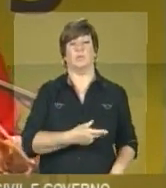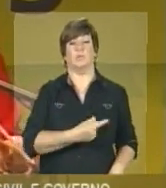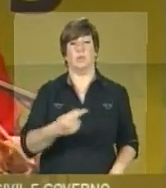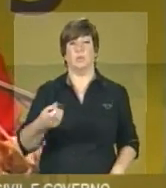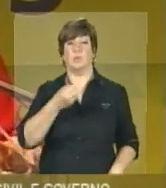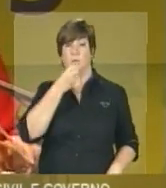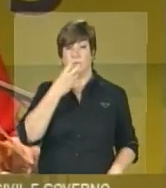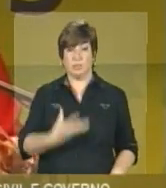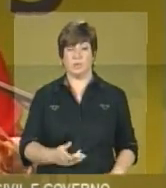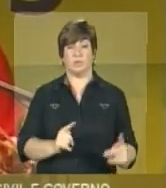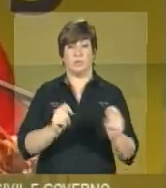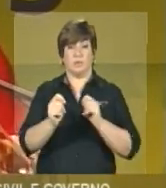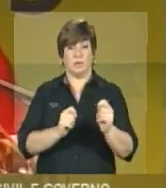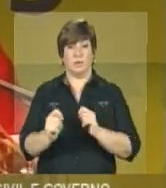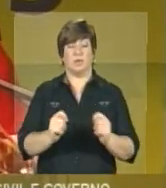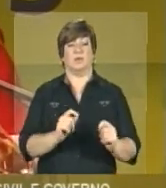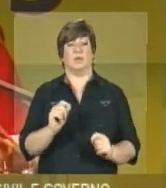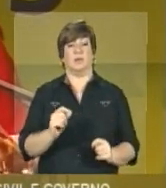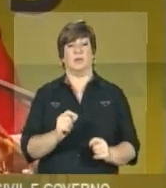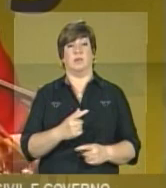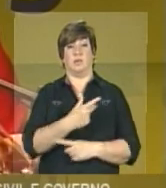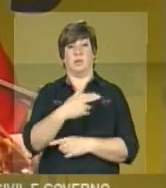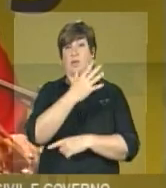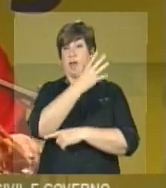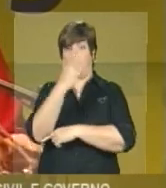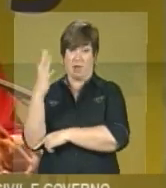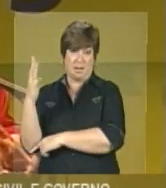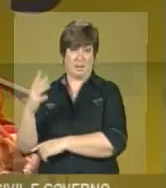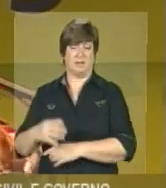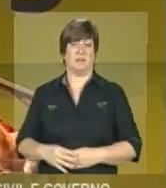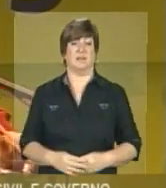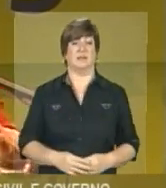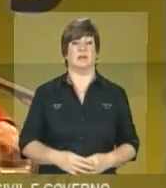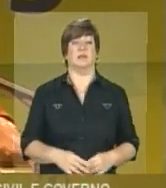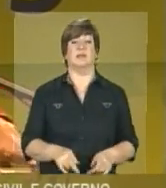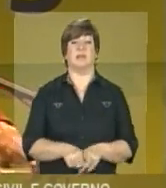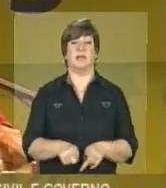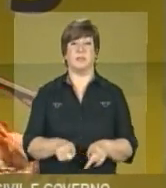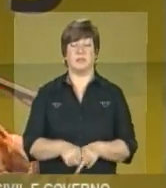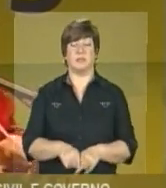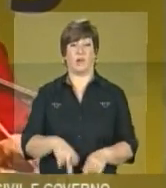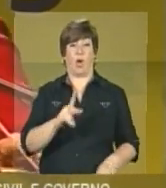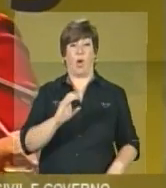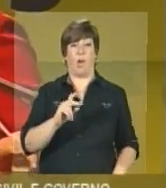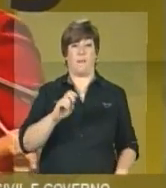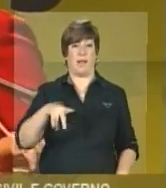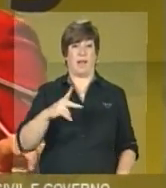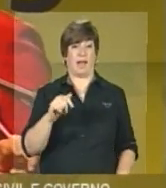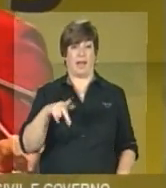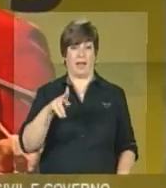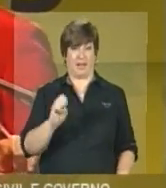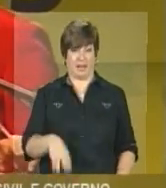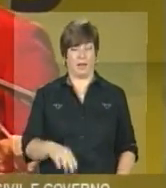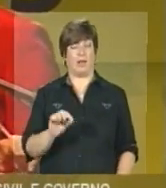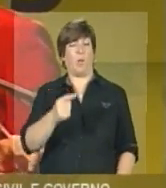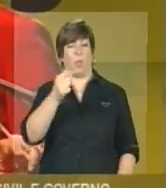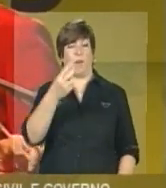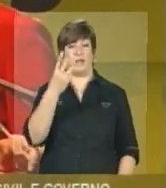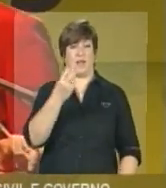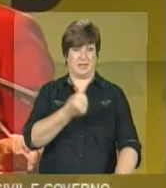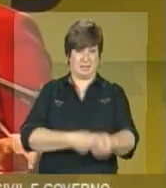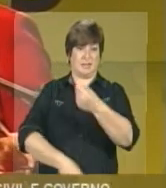e a preservação dos recursos ambientais. Em Copenhague, há quase